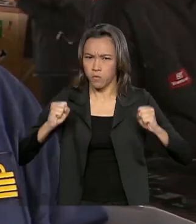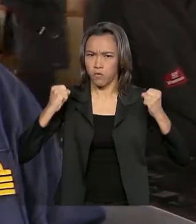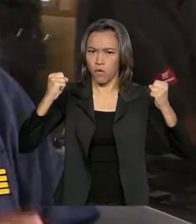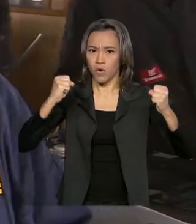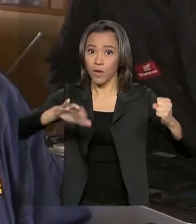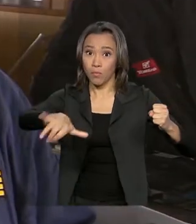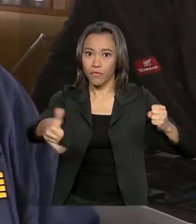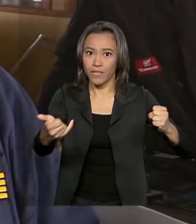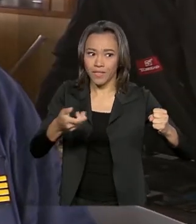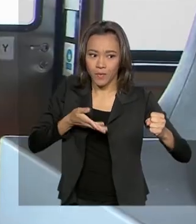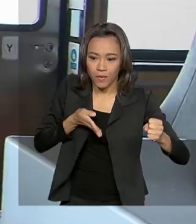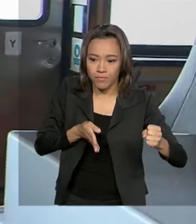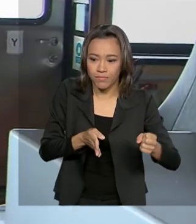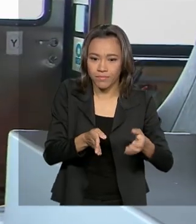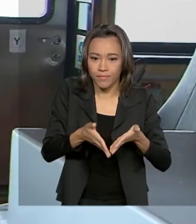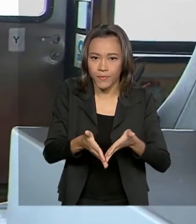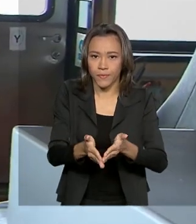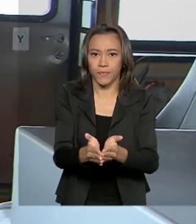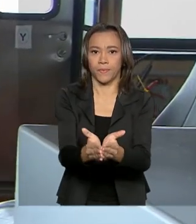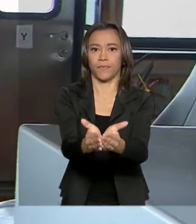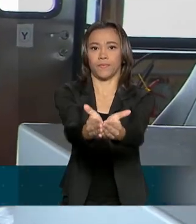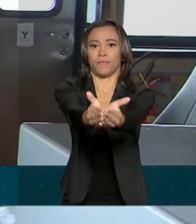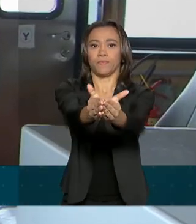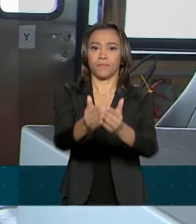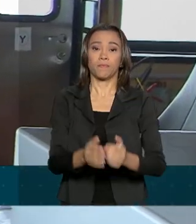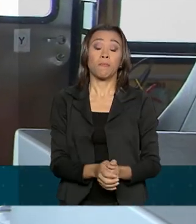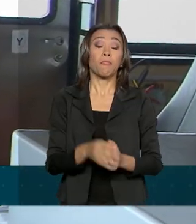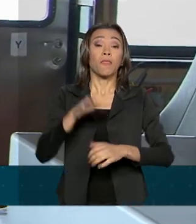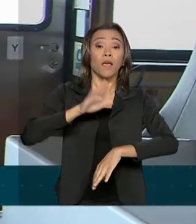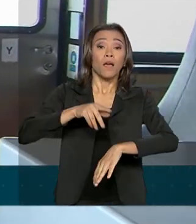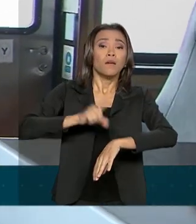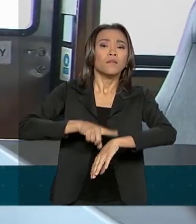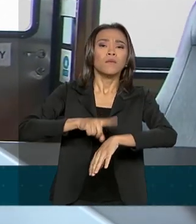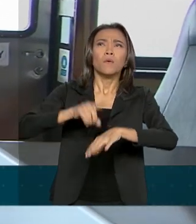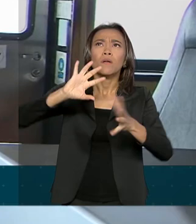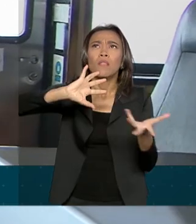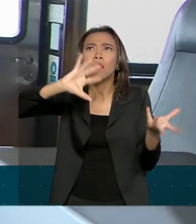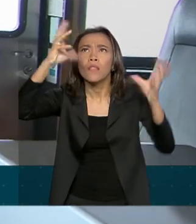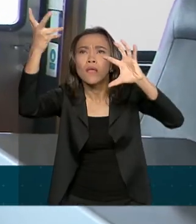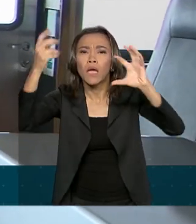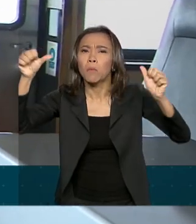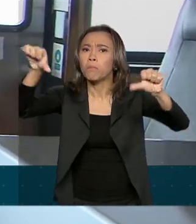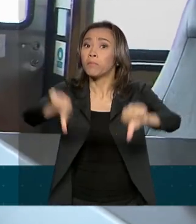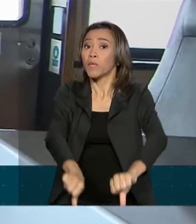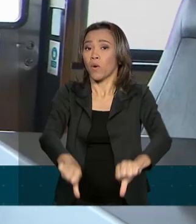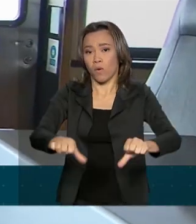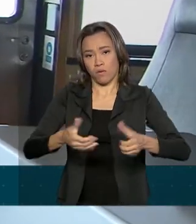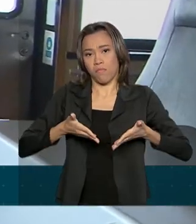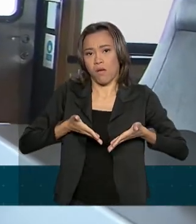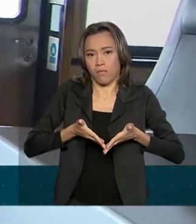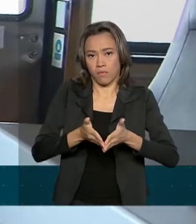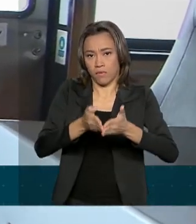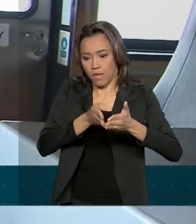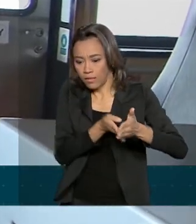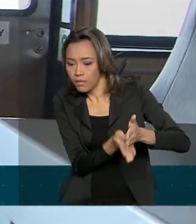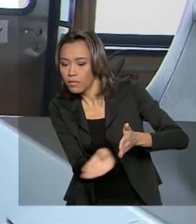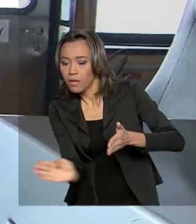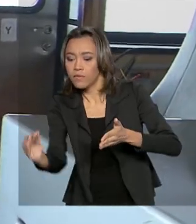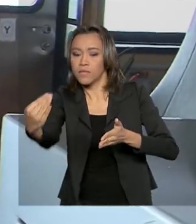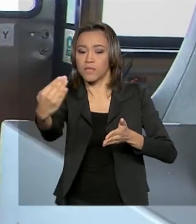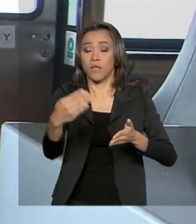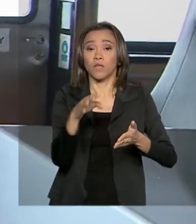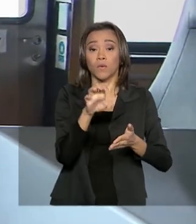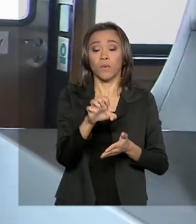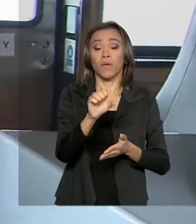essa janela para iniciar o Drake. Segundo a previsão da meteorologia, esse deve ser o pior momento da travessia do Estreito de Drake. Os